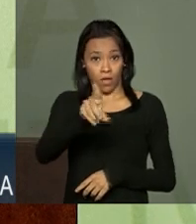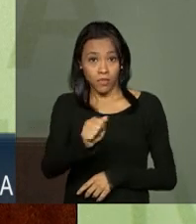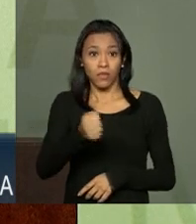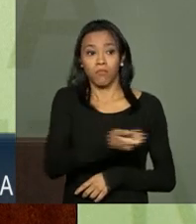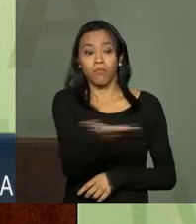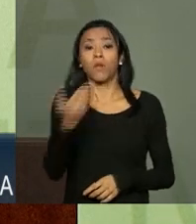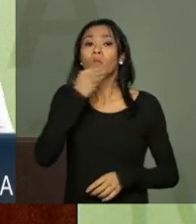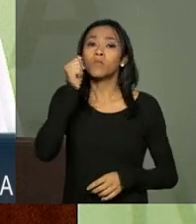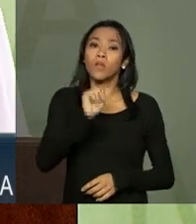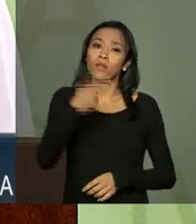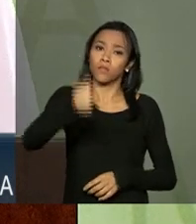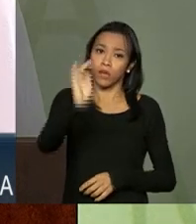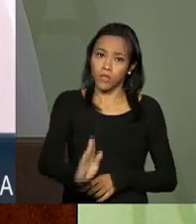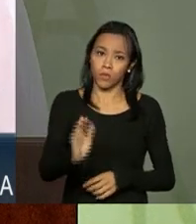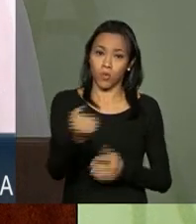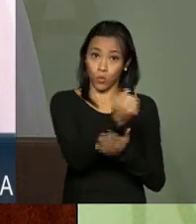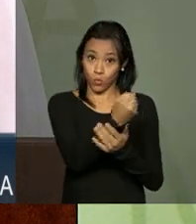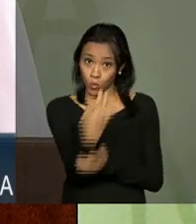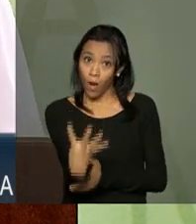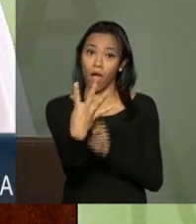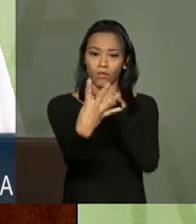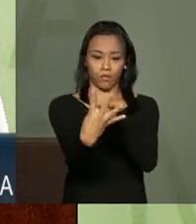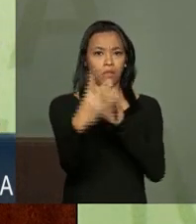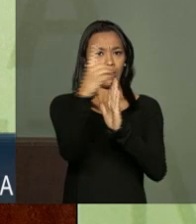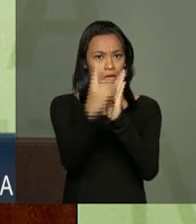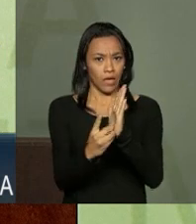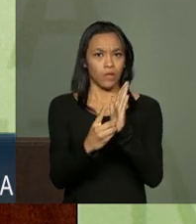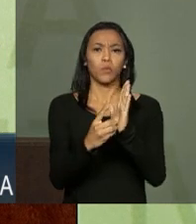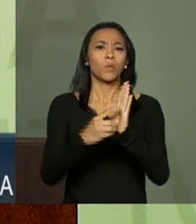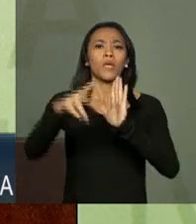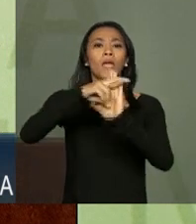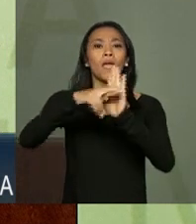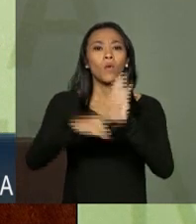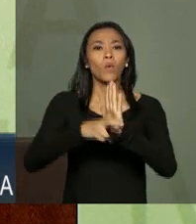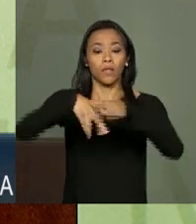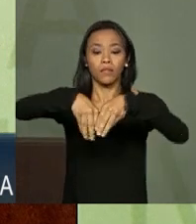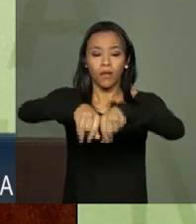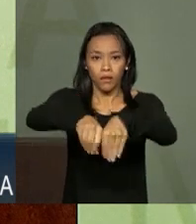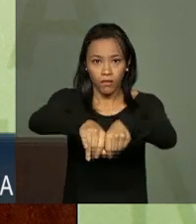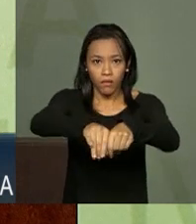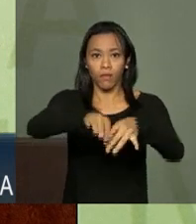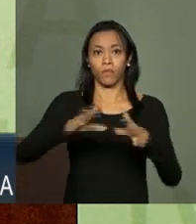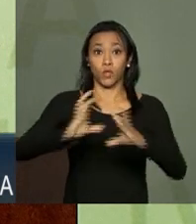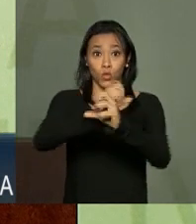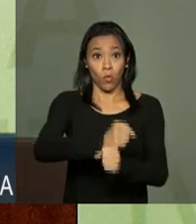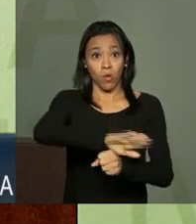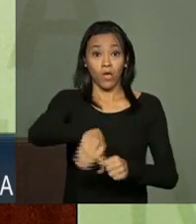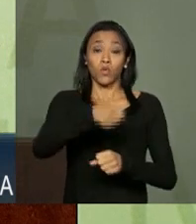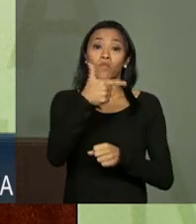brasileiras. Os 4 decretos de regularização de territórios, totalizando 21